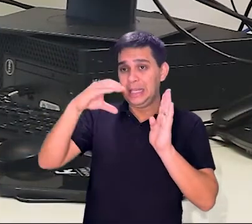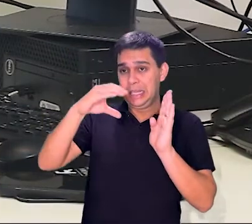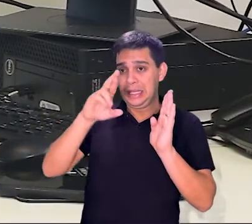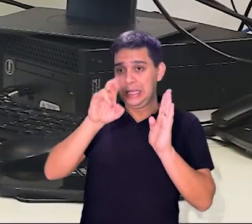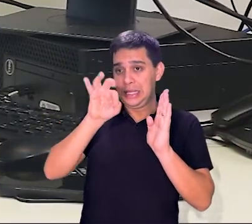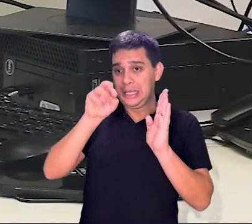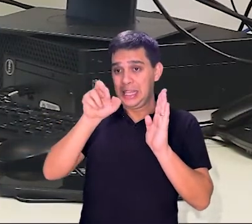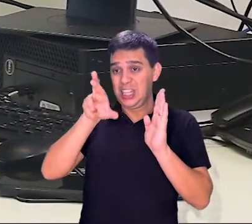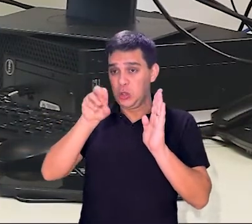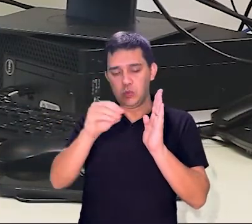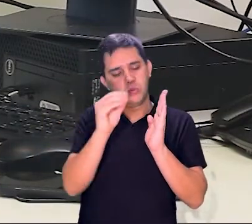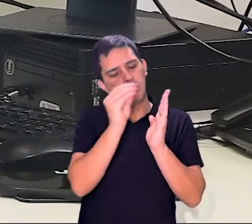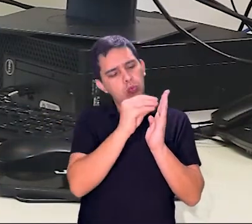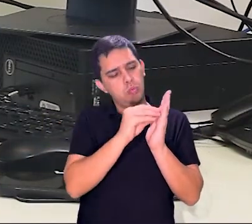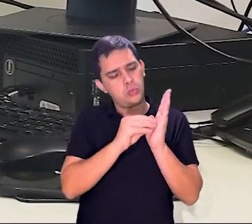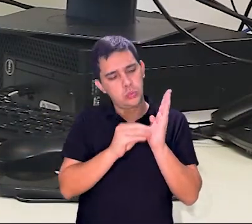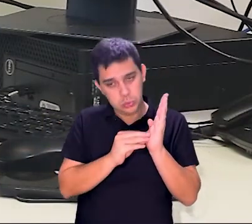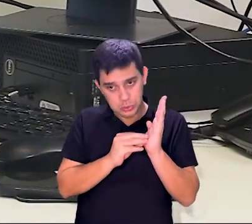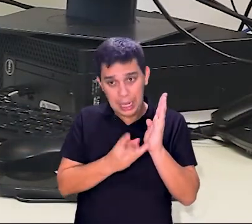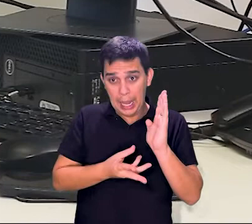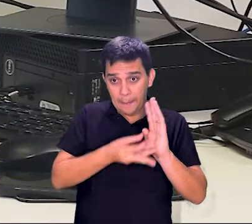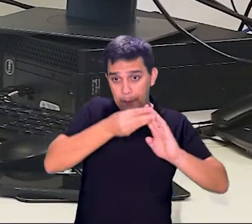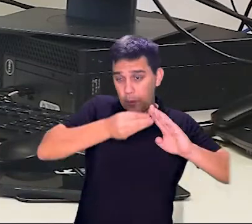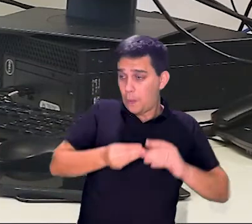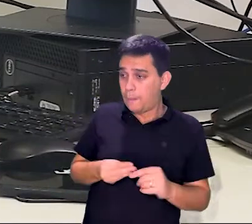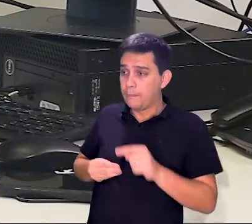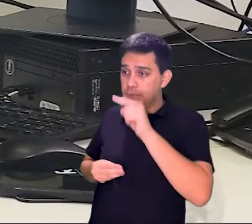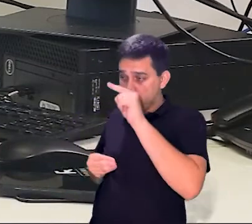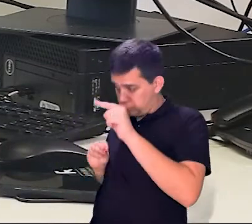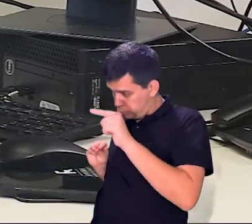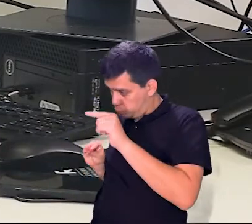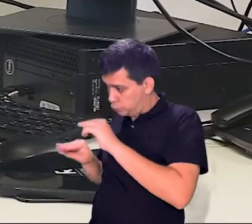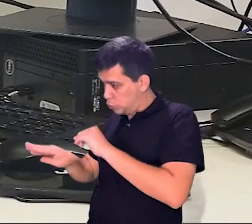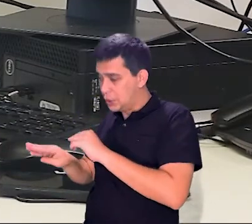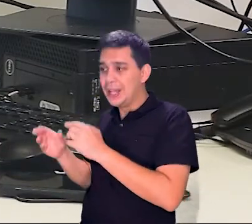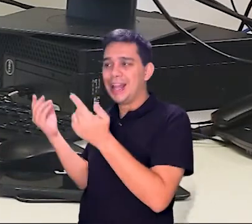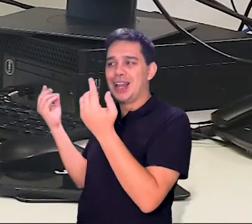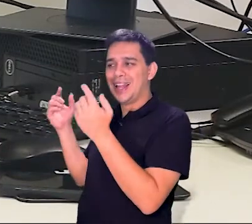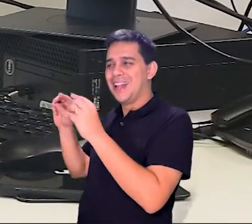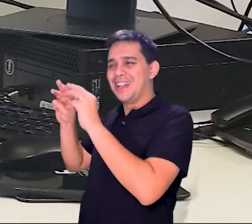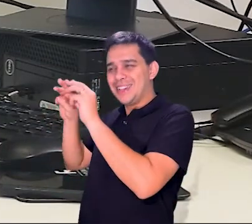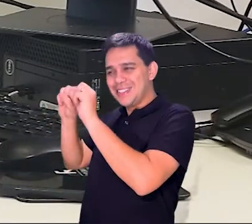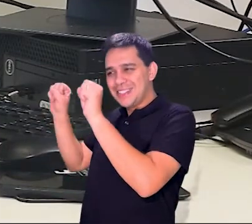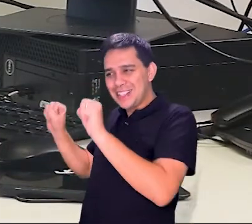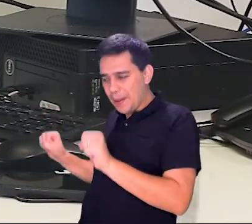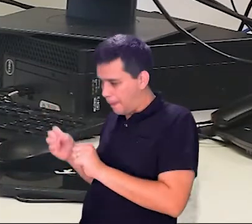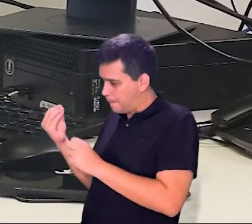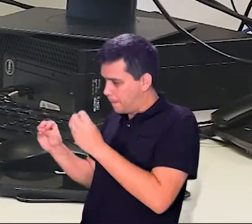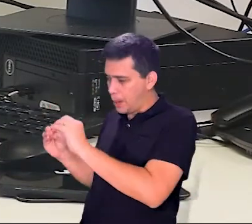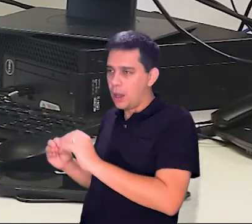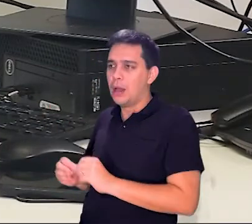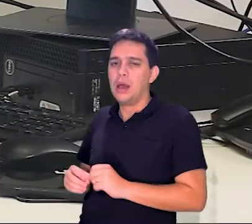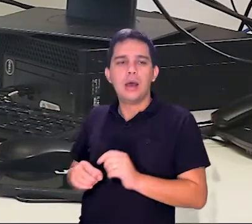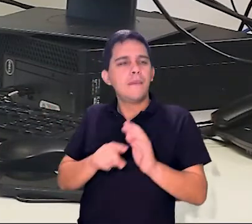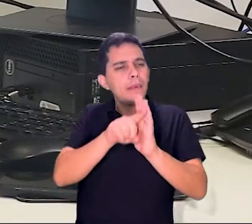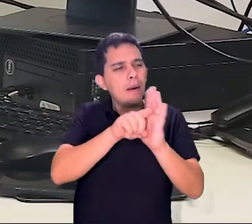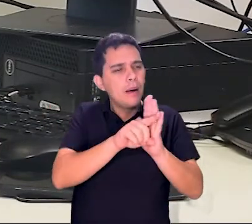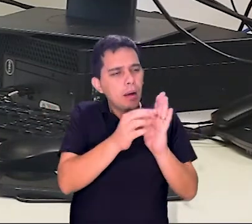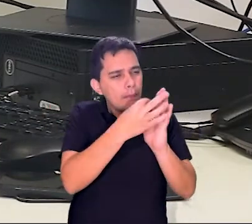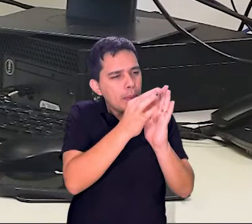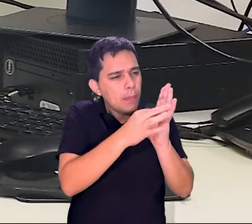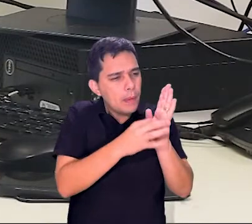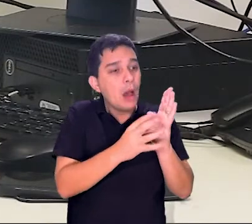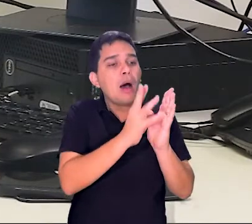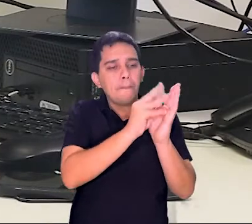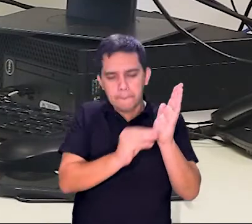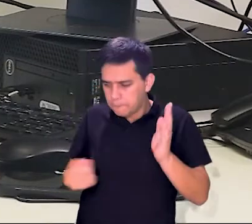do painel, nós buscamos inserir esses dados para que o promotor de justiça tivesse acesso a